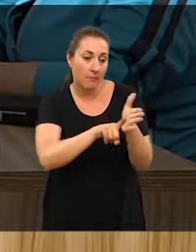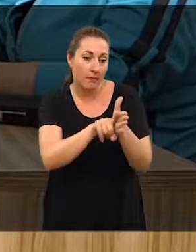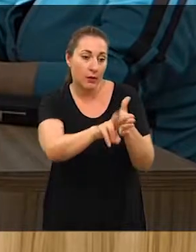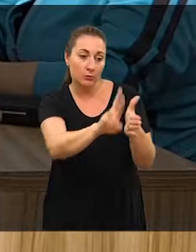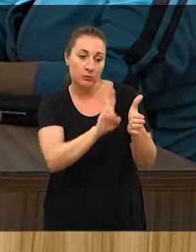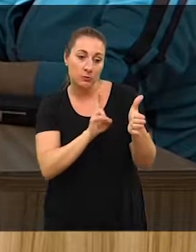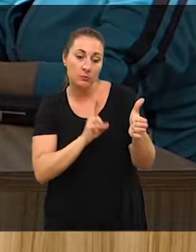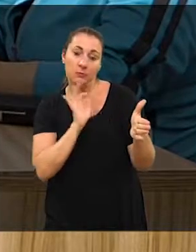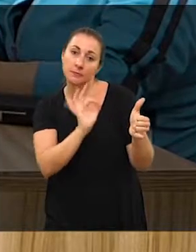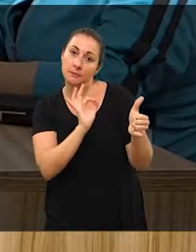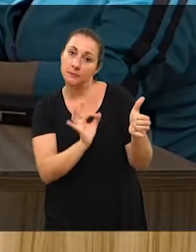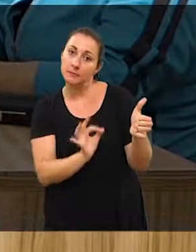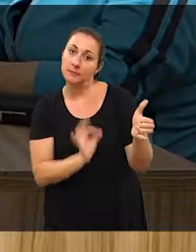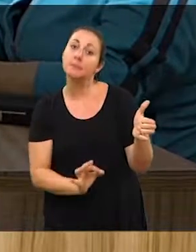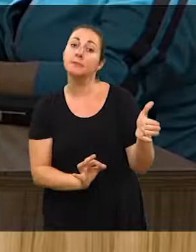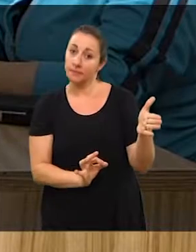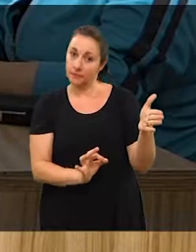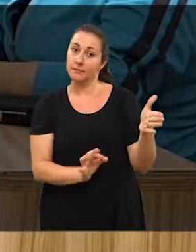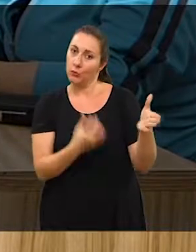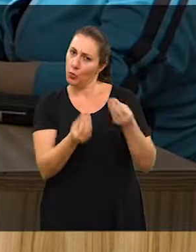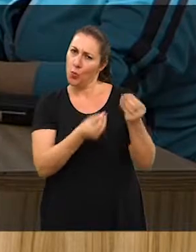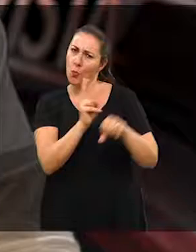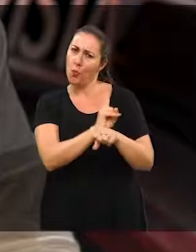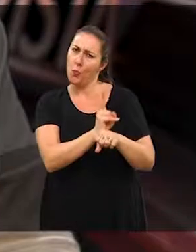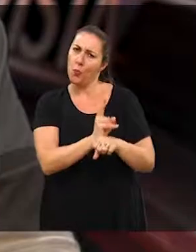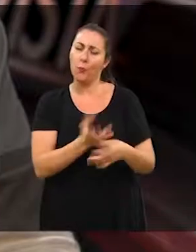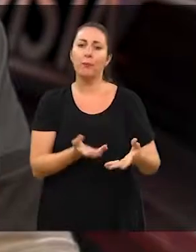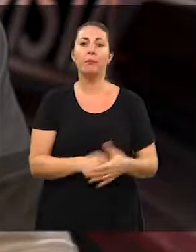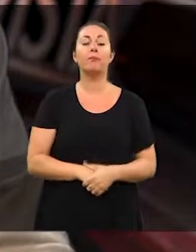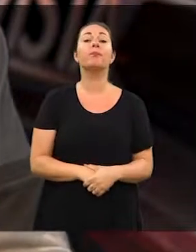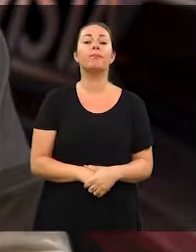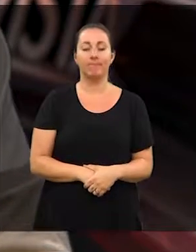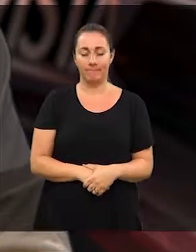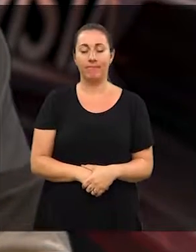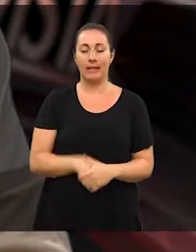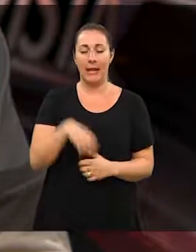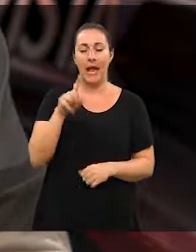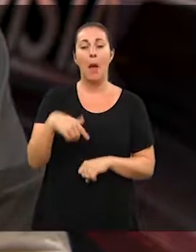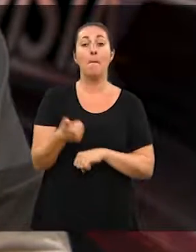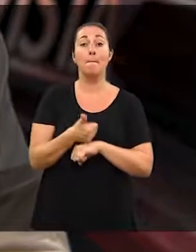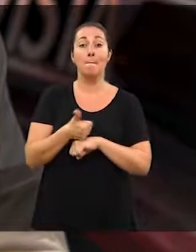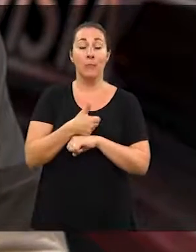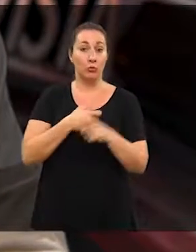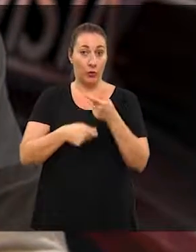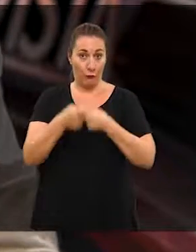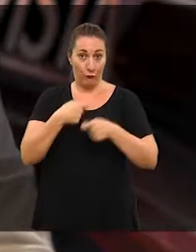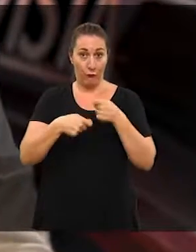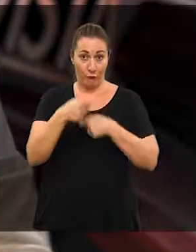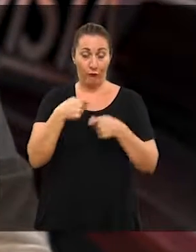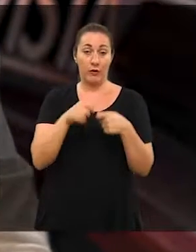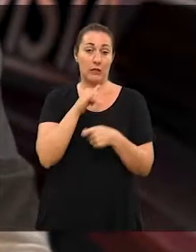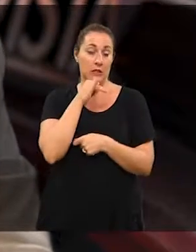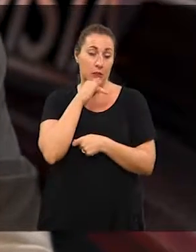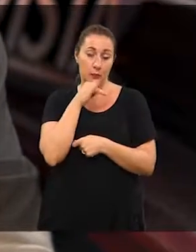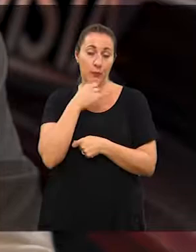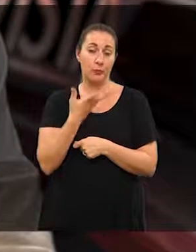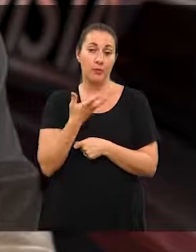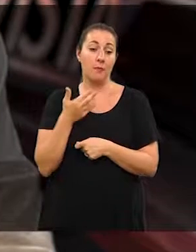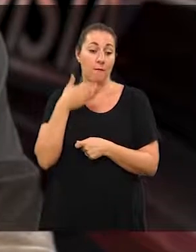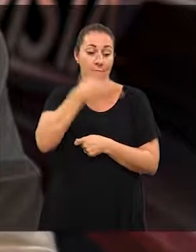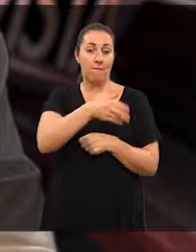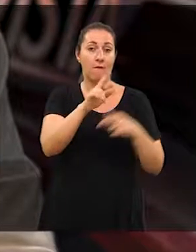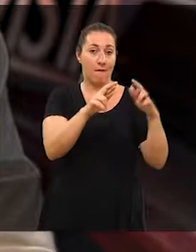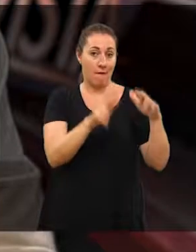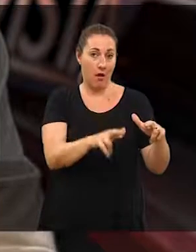eles responderam, vai ver se está tudo em dia, como que eles vão... Como é uma pessoa que é da autonomia financeira e que tem conhecimento se aquilo que foi